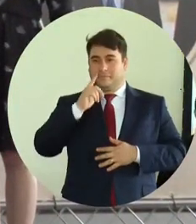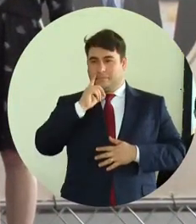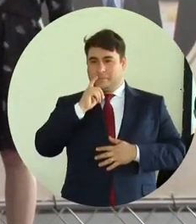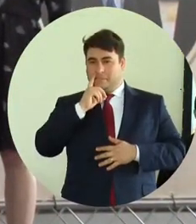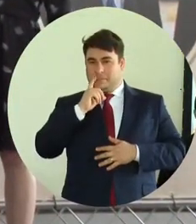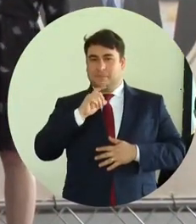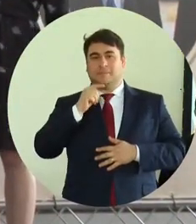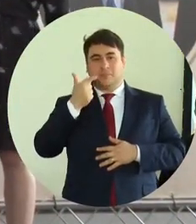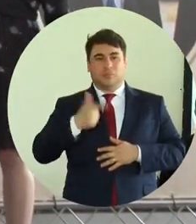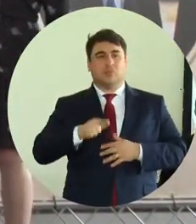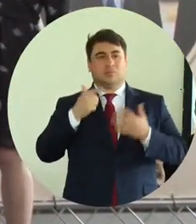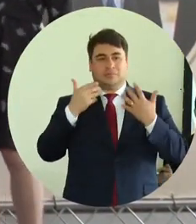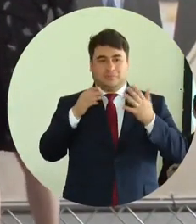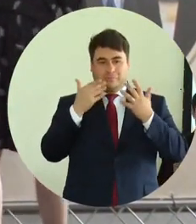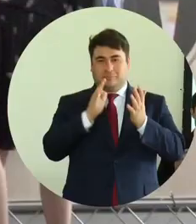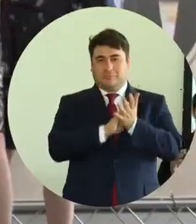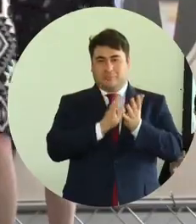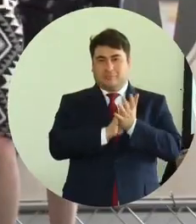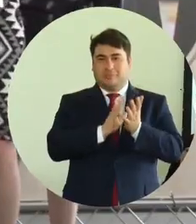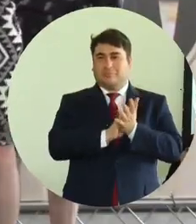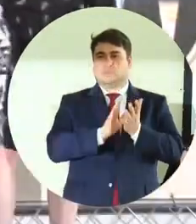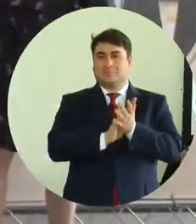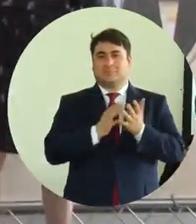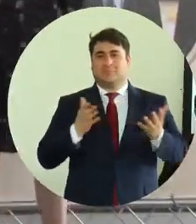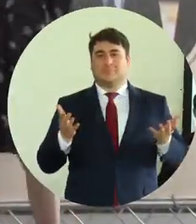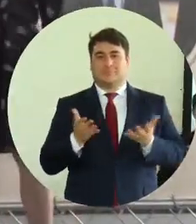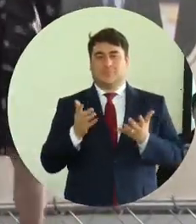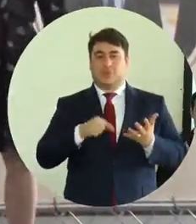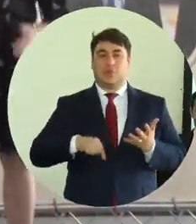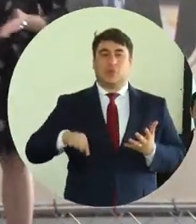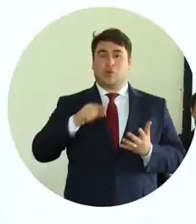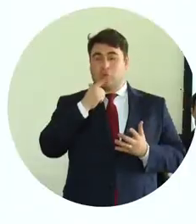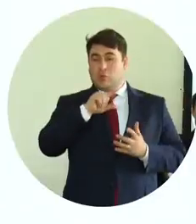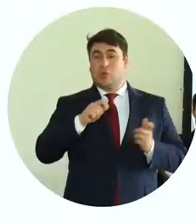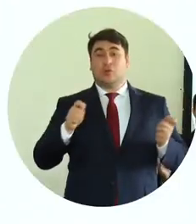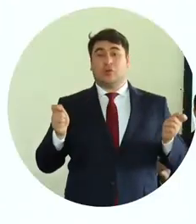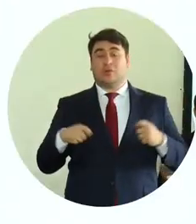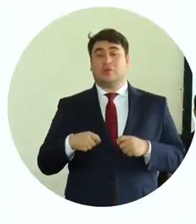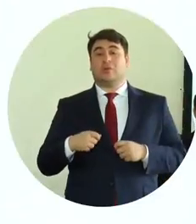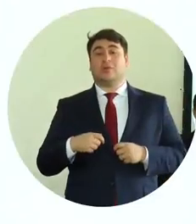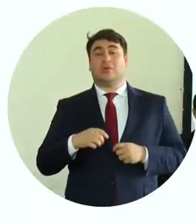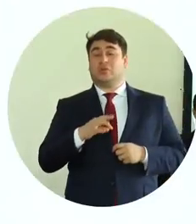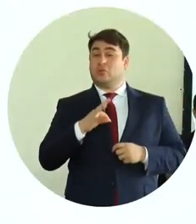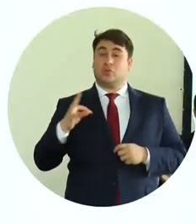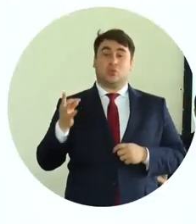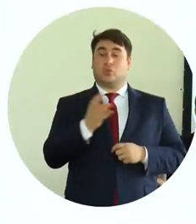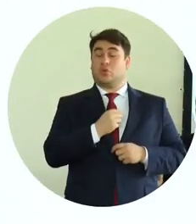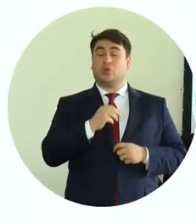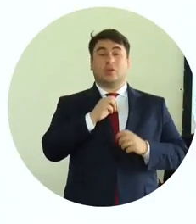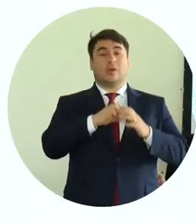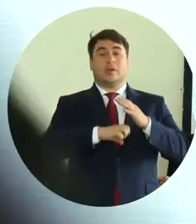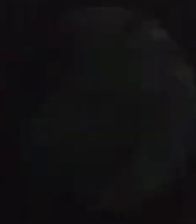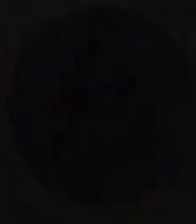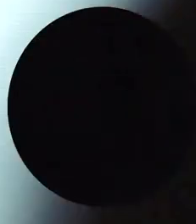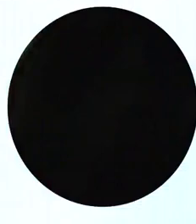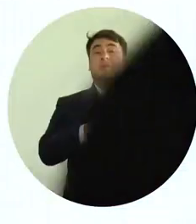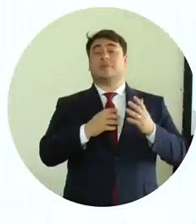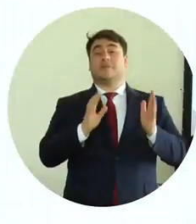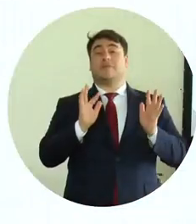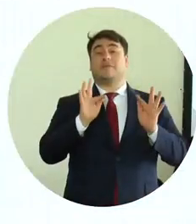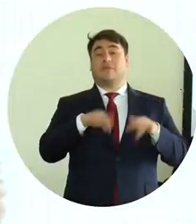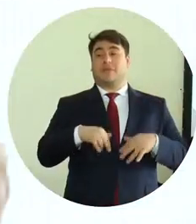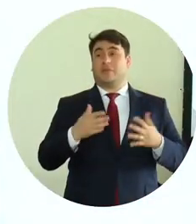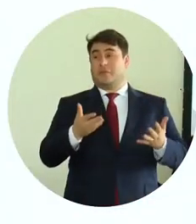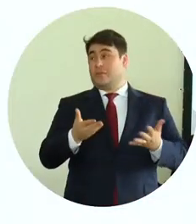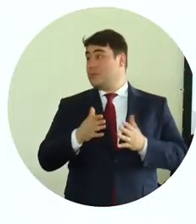Mais uma salva de palmas da Tóquio Marine. Convidamos agora todos os representantes das 15 empresas finalistas para virem ao